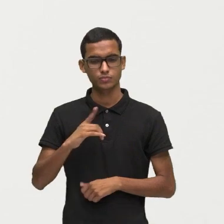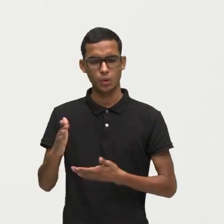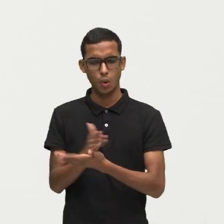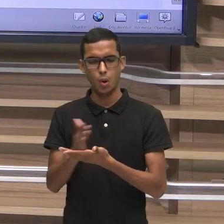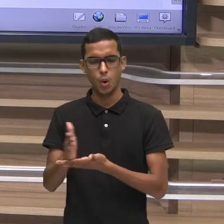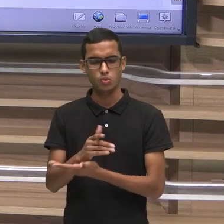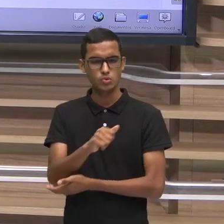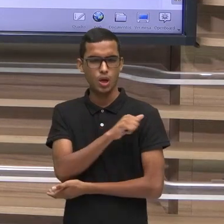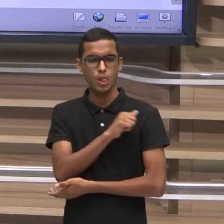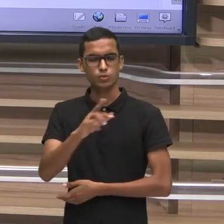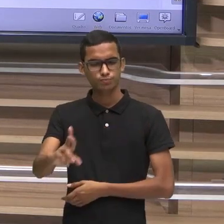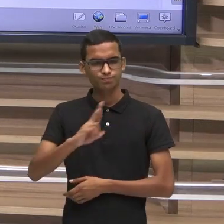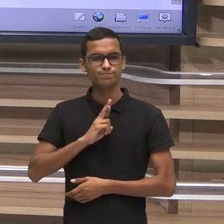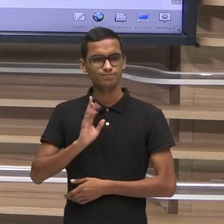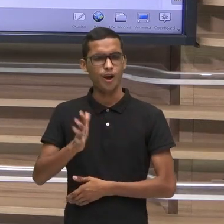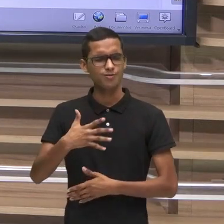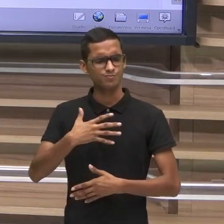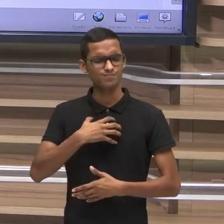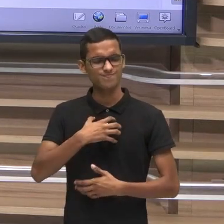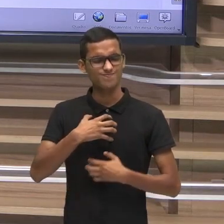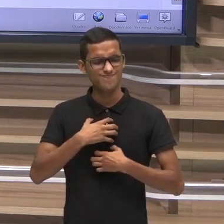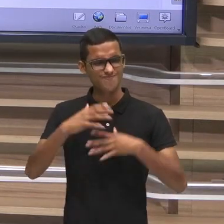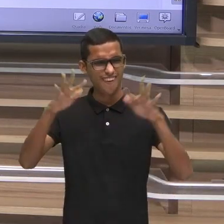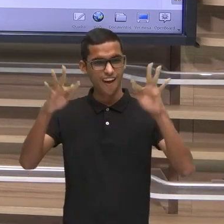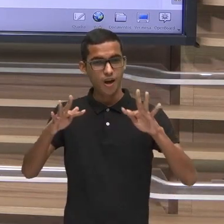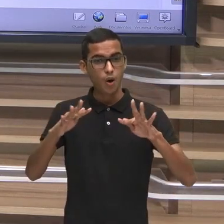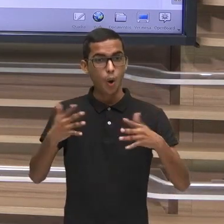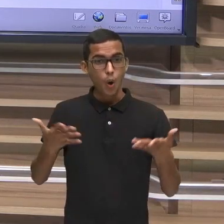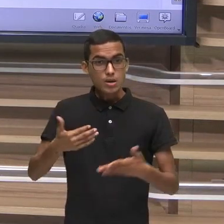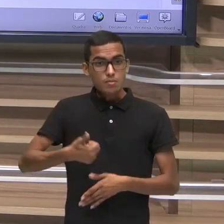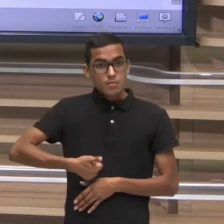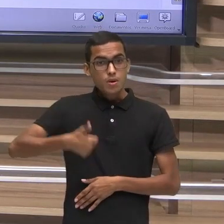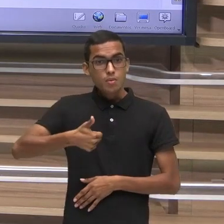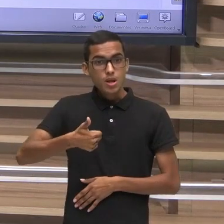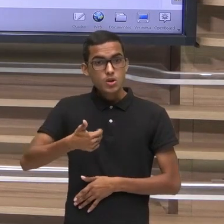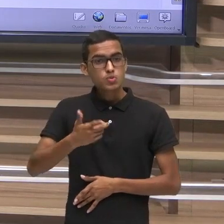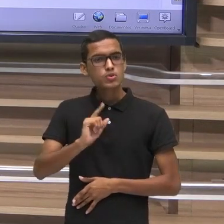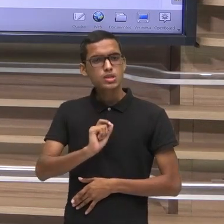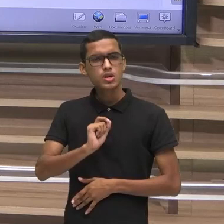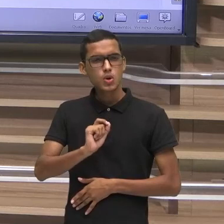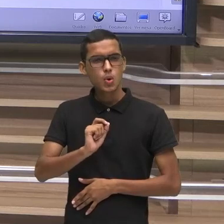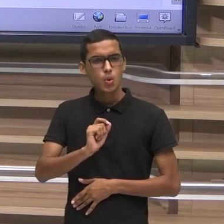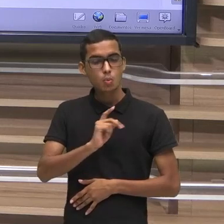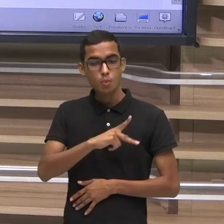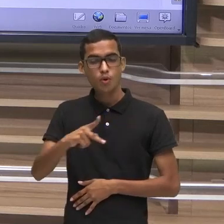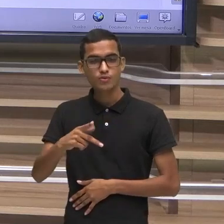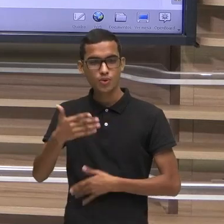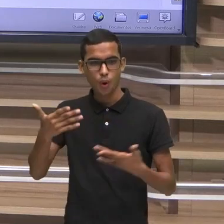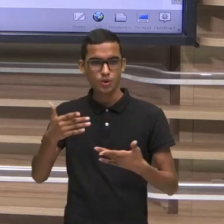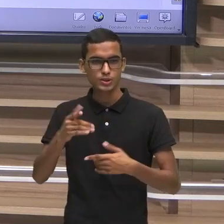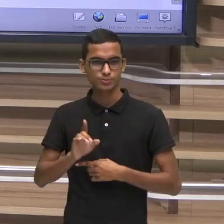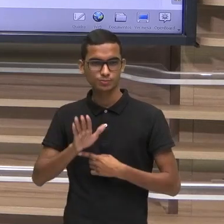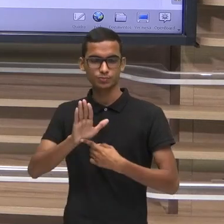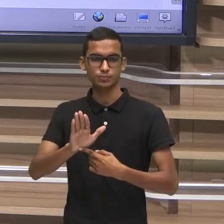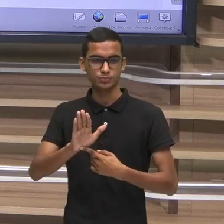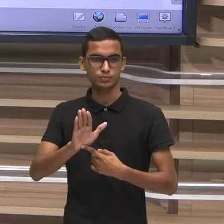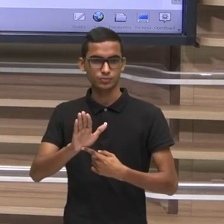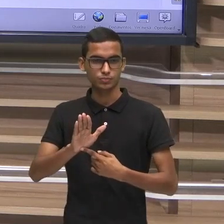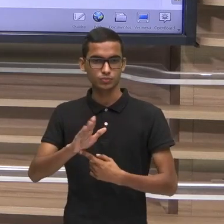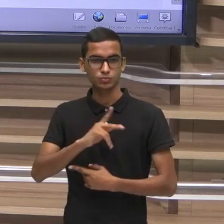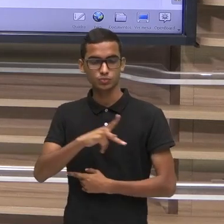respostas. Puxa vida, eu estou bem feliz. Hoje é a primeira vez que o professor aparece na telinha para vocês, professor Paulo